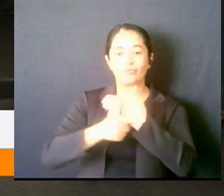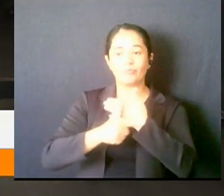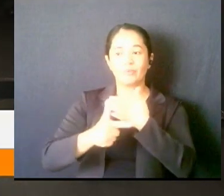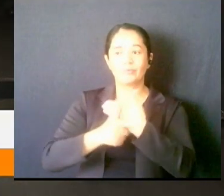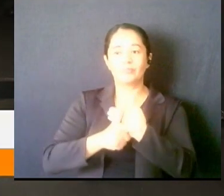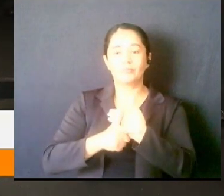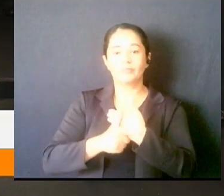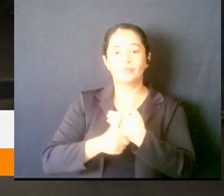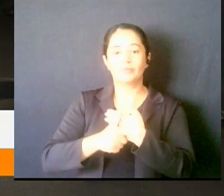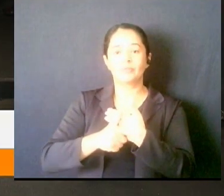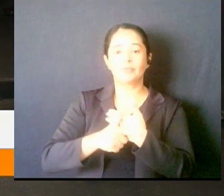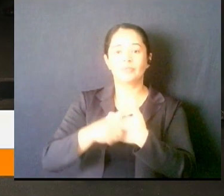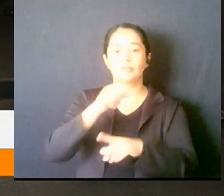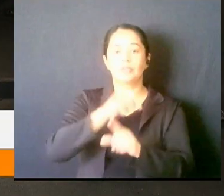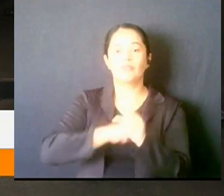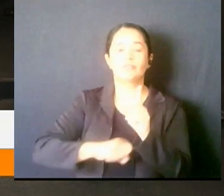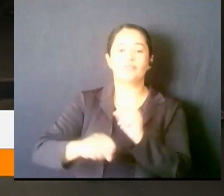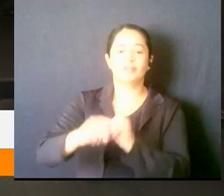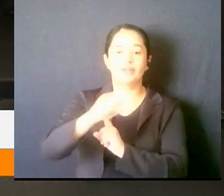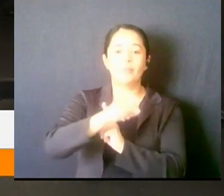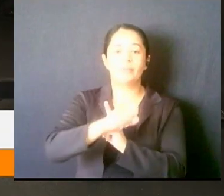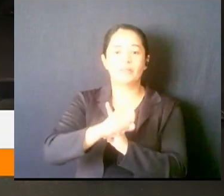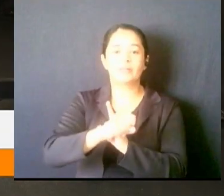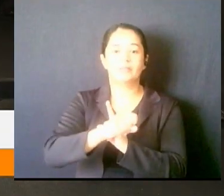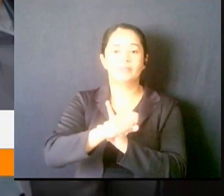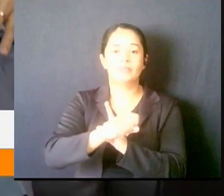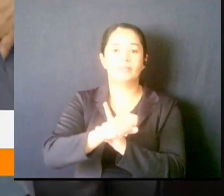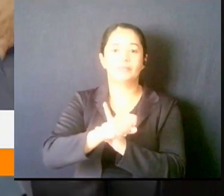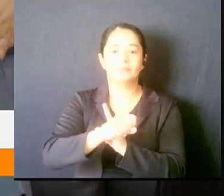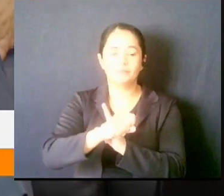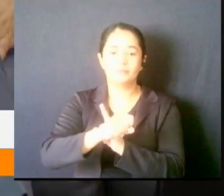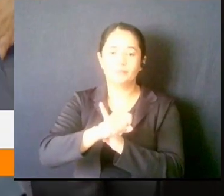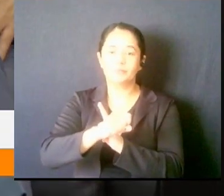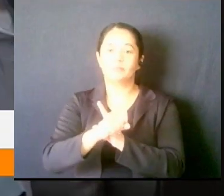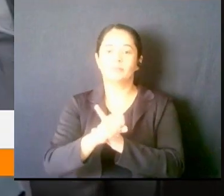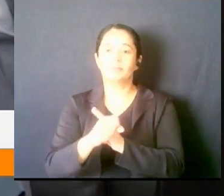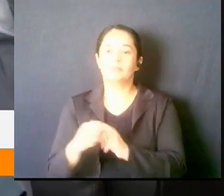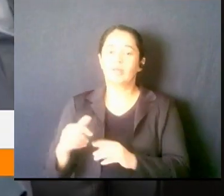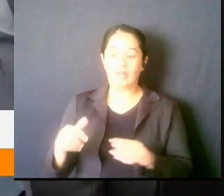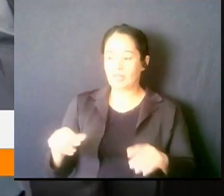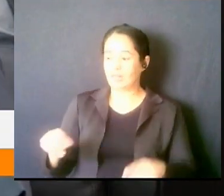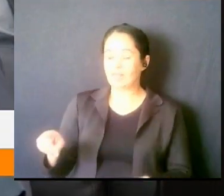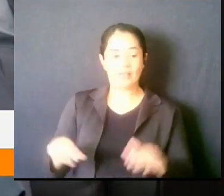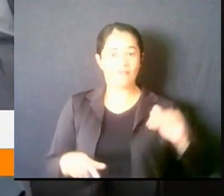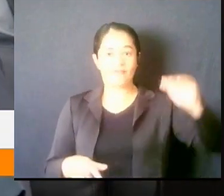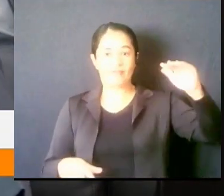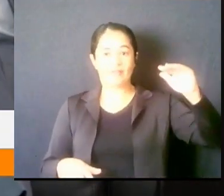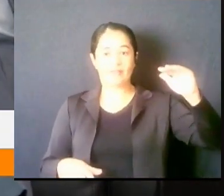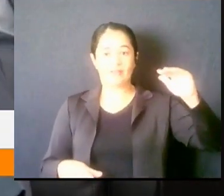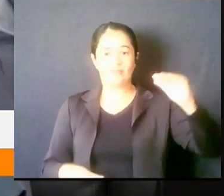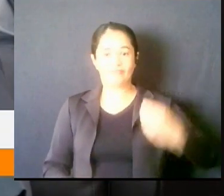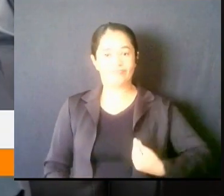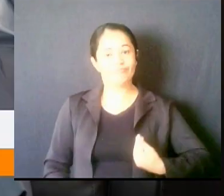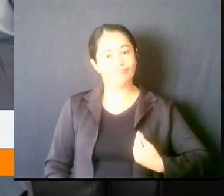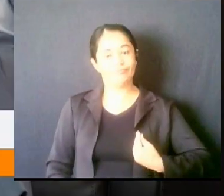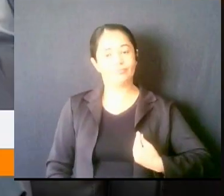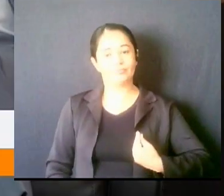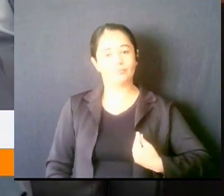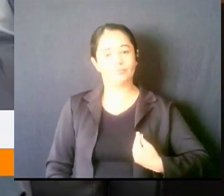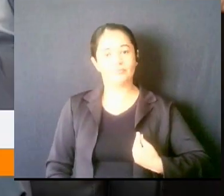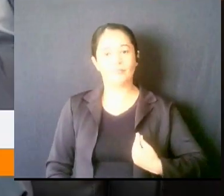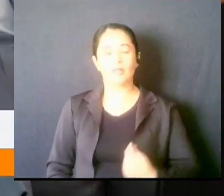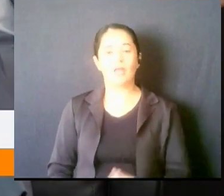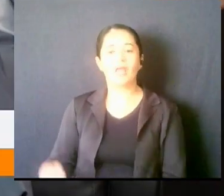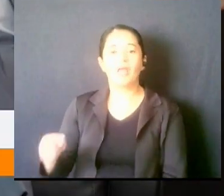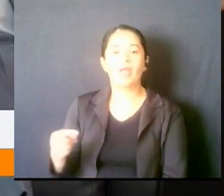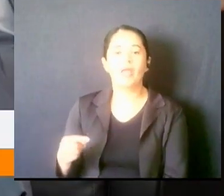da infância para a adultez, para a vida adulta. Com a ilusão de que isso vai mudar a perspectiva de vida